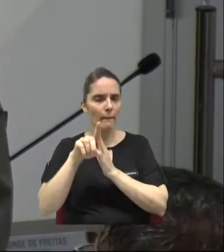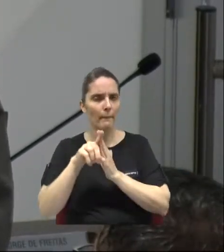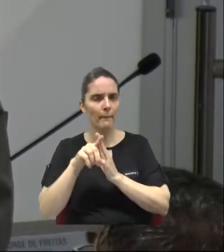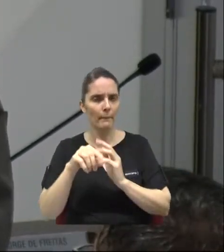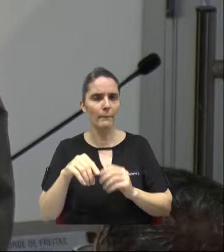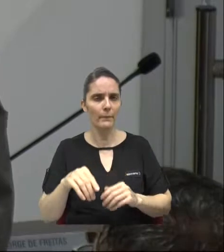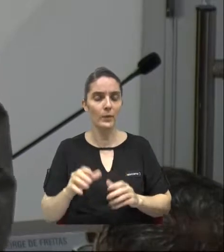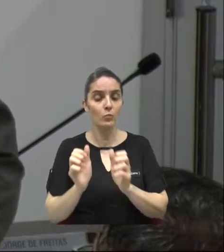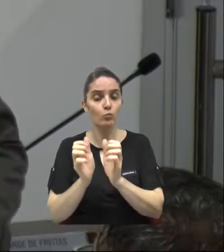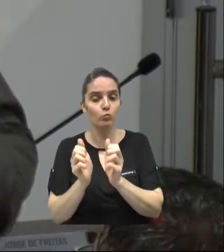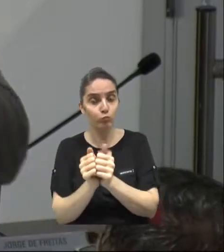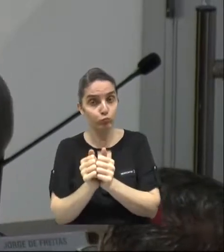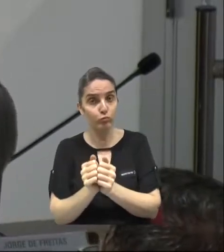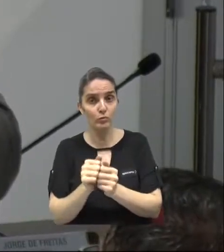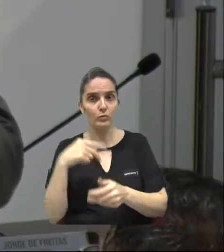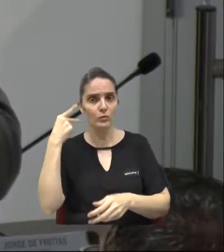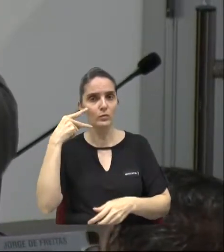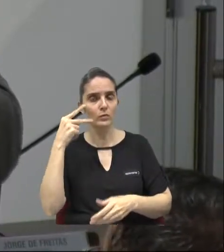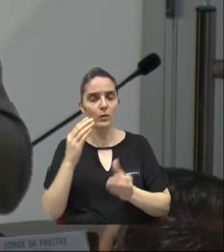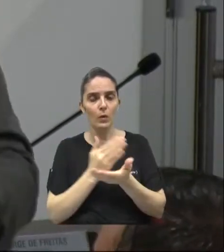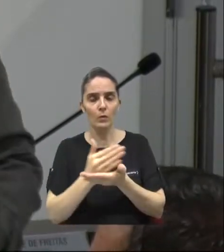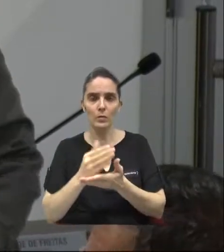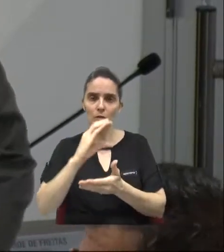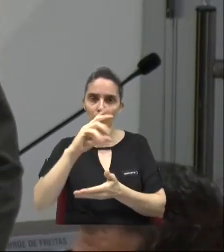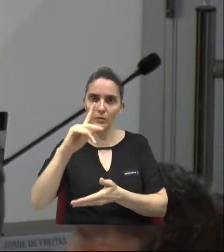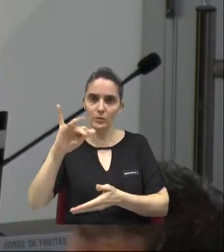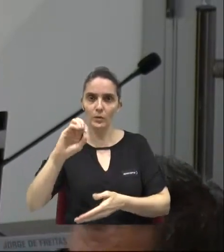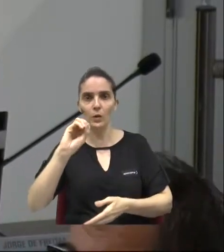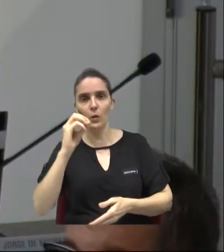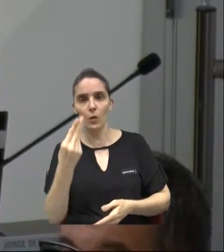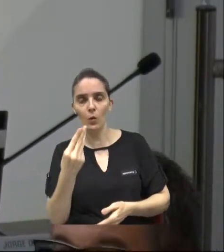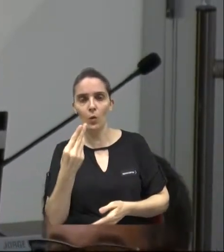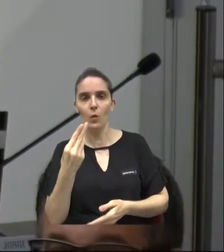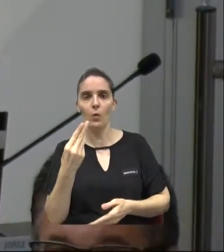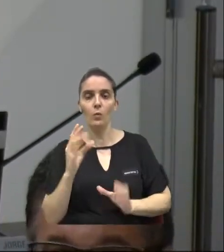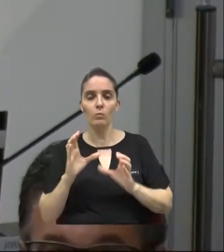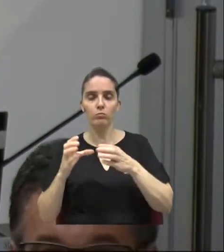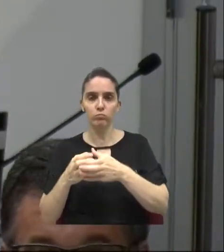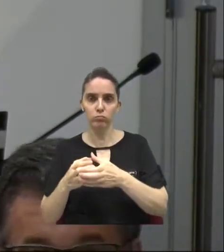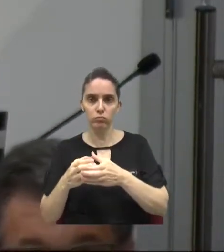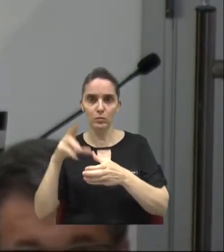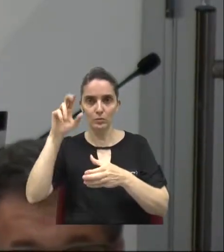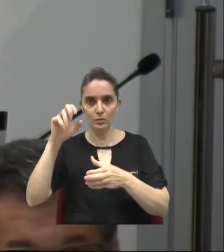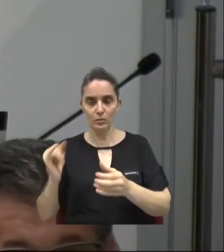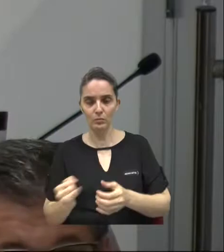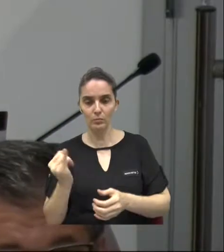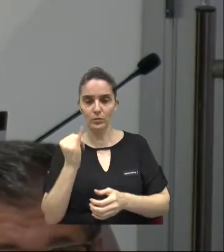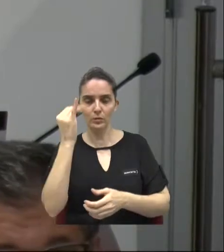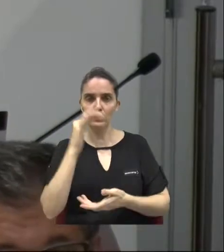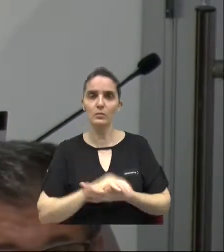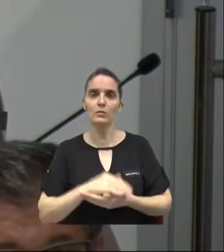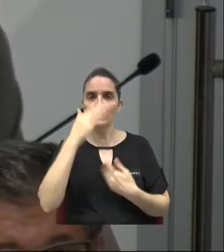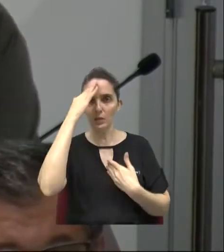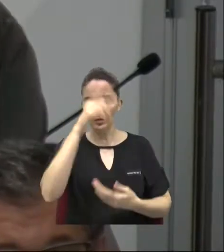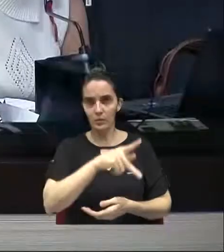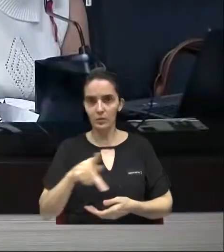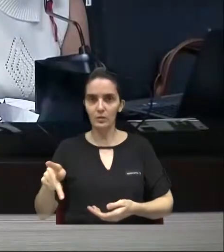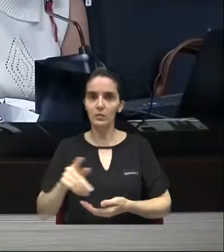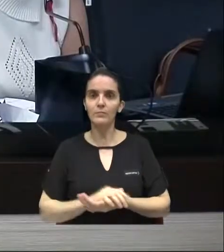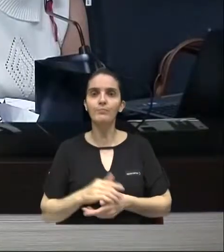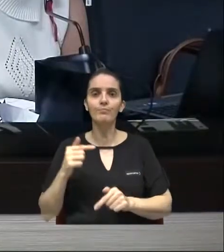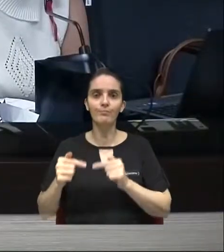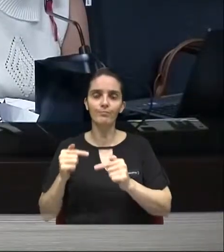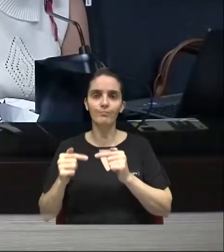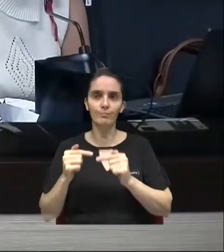apreciar ou a CPI, ou que nós aprovemos mais tarde a Comissão de Assuntos Relevantes. Obrigado, senhor presidente.